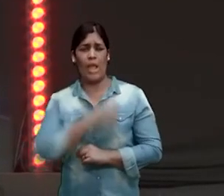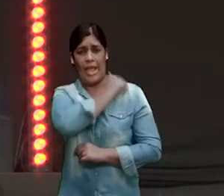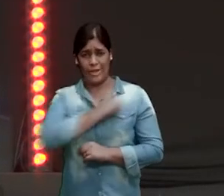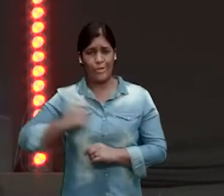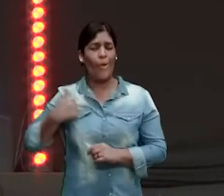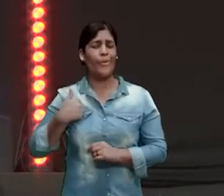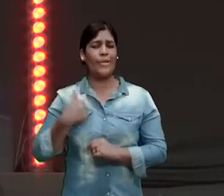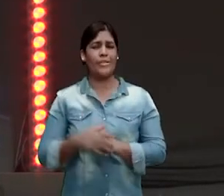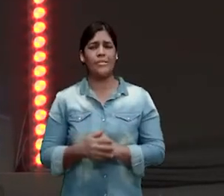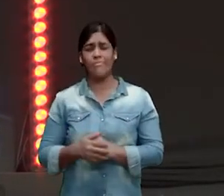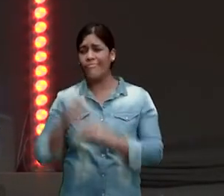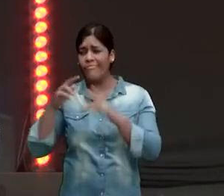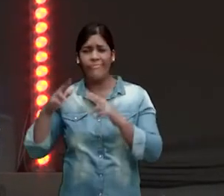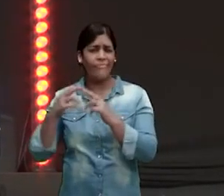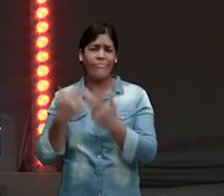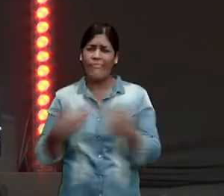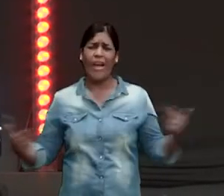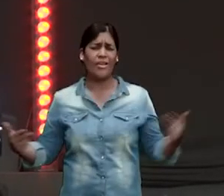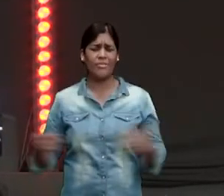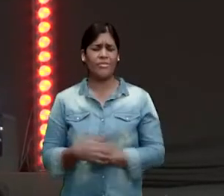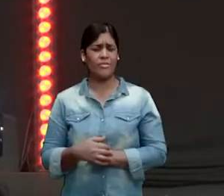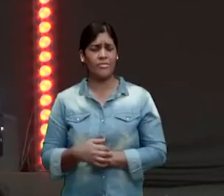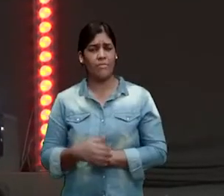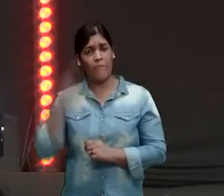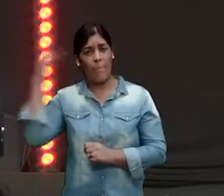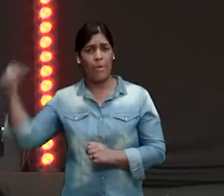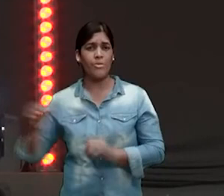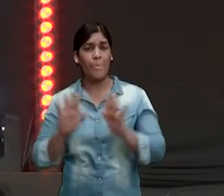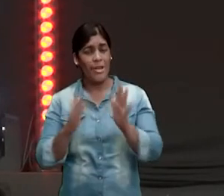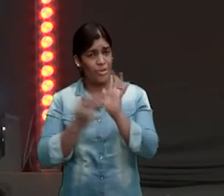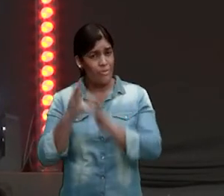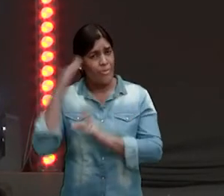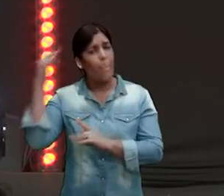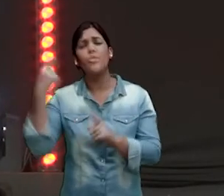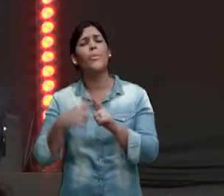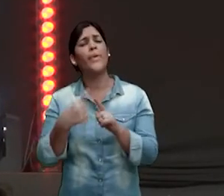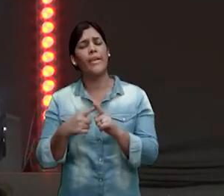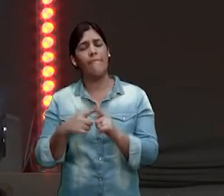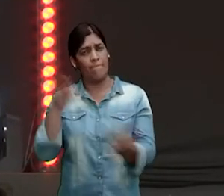quem sabe o que que ele ficou tão famoso é porque ele era o filho de Deus